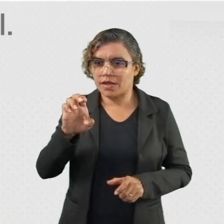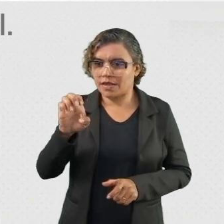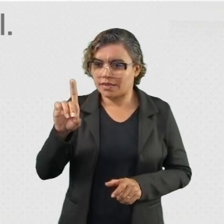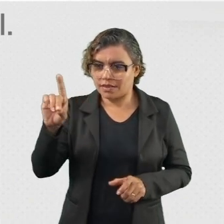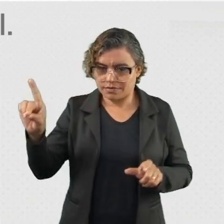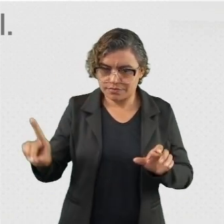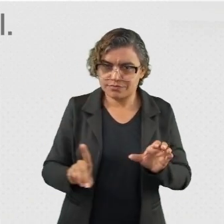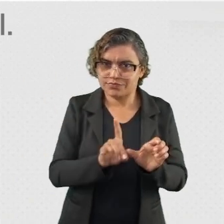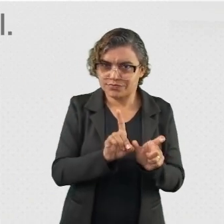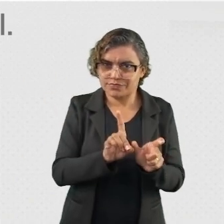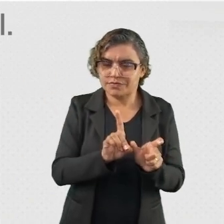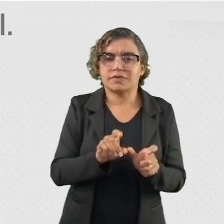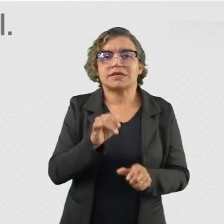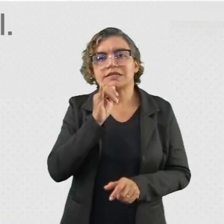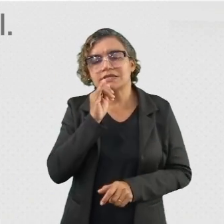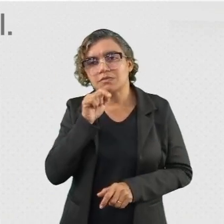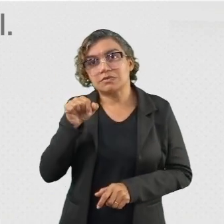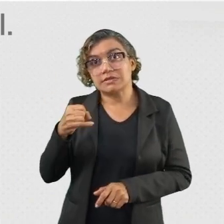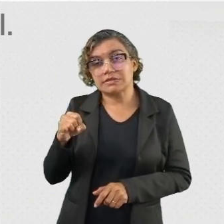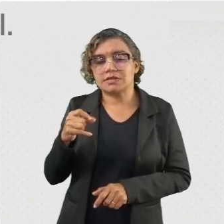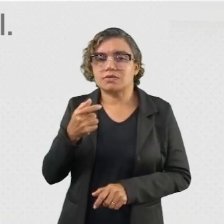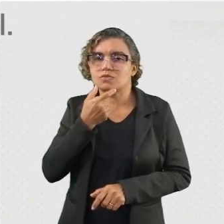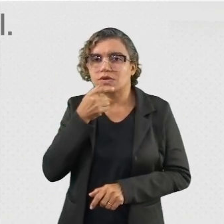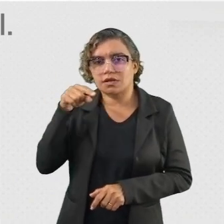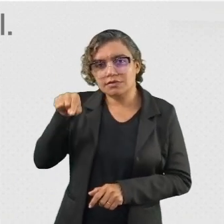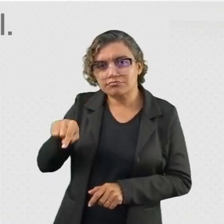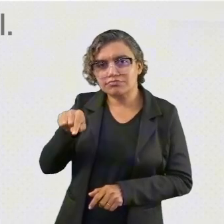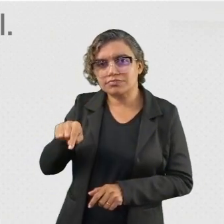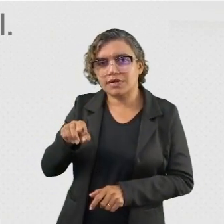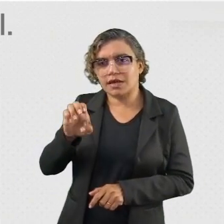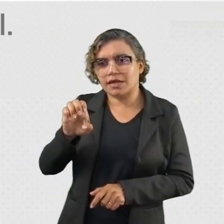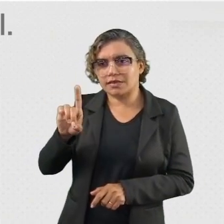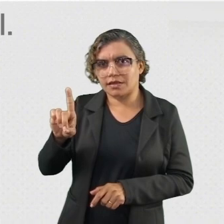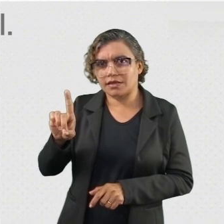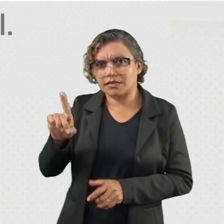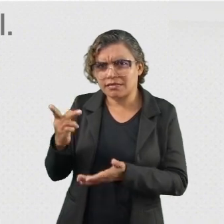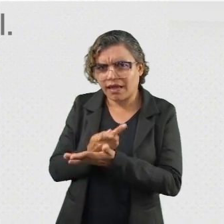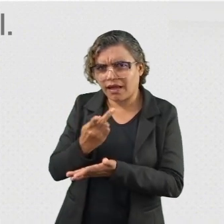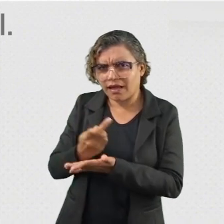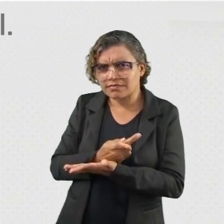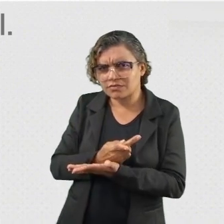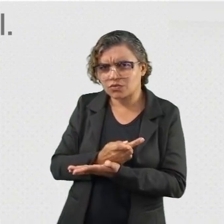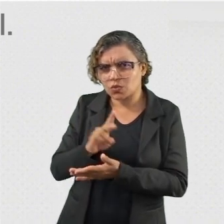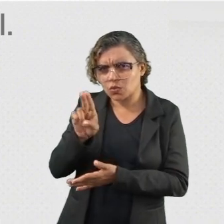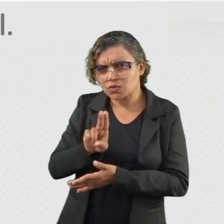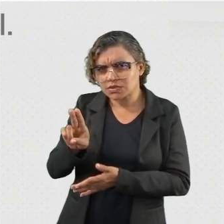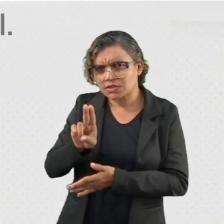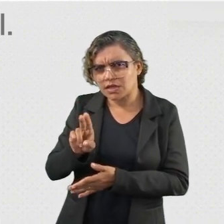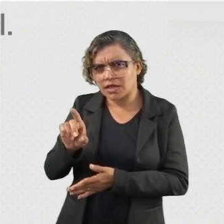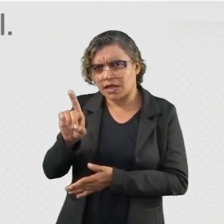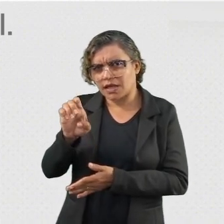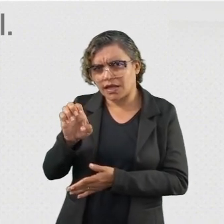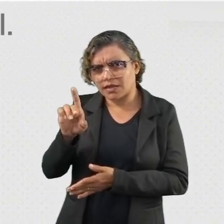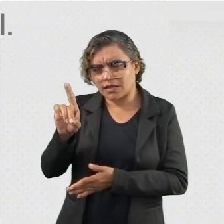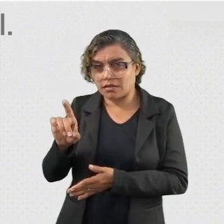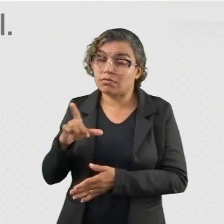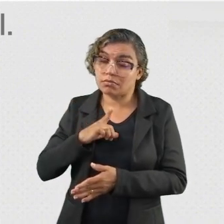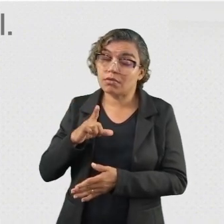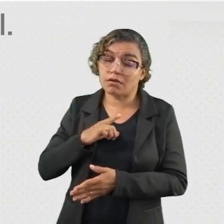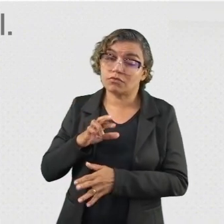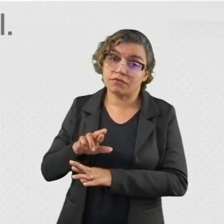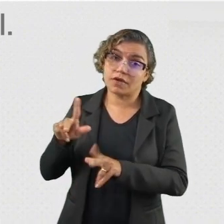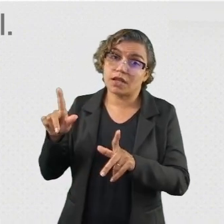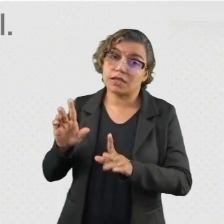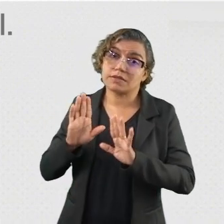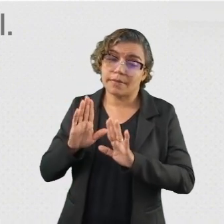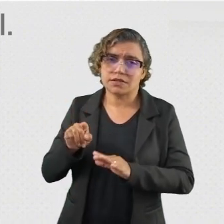estou me comunicando no inglês britânico e eu uso o ED, tá errado? Você vai encontrar uma diferença entre o nativo, mas